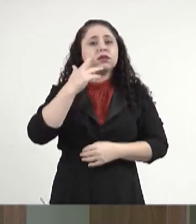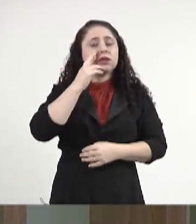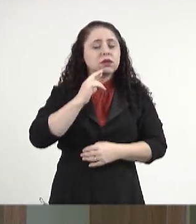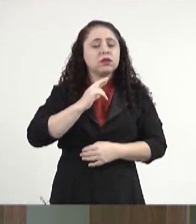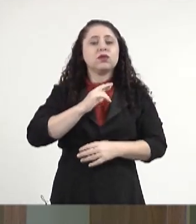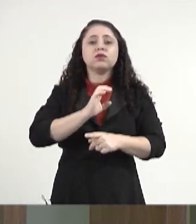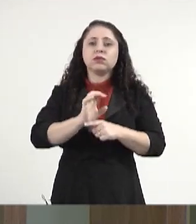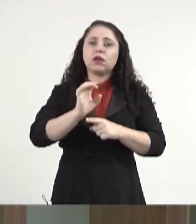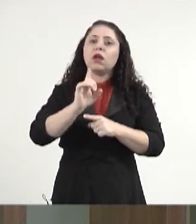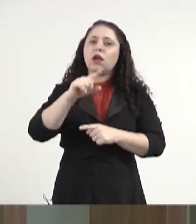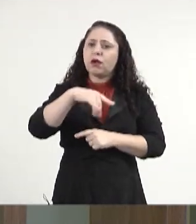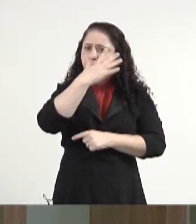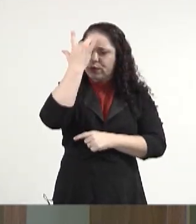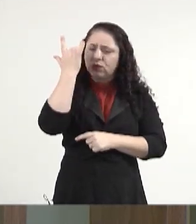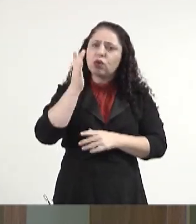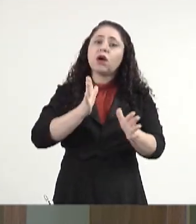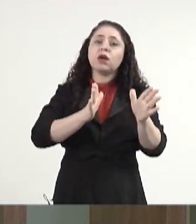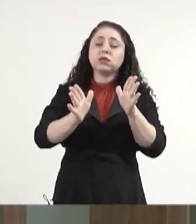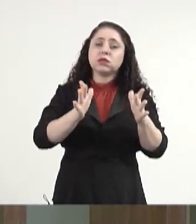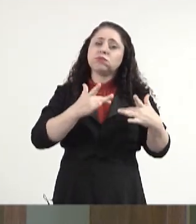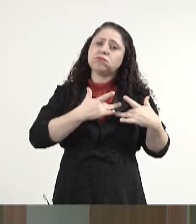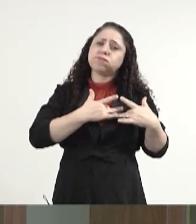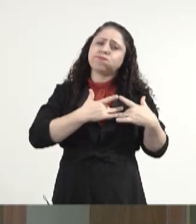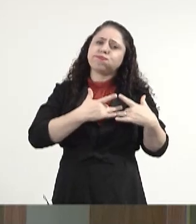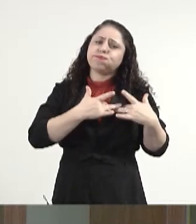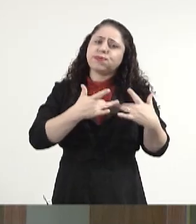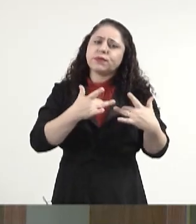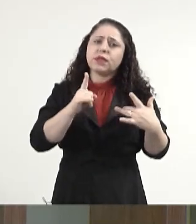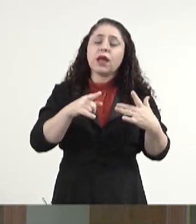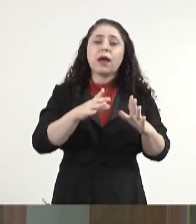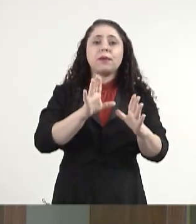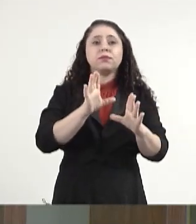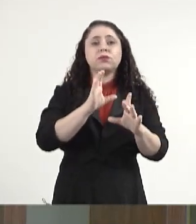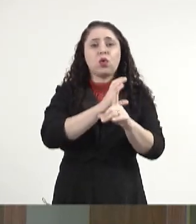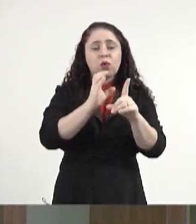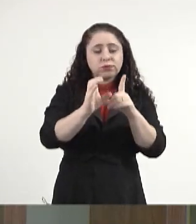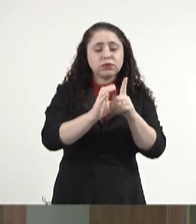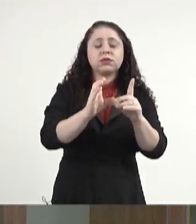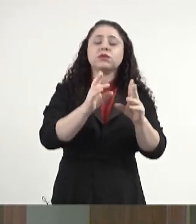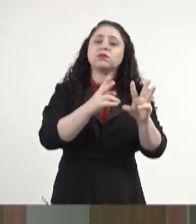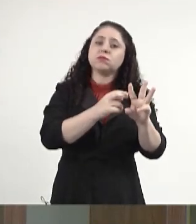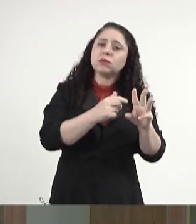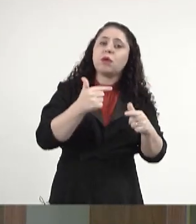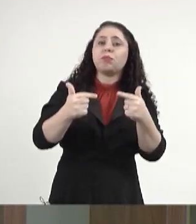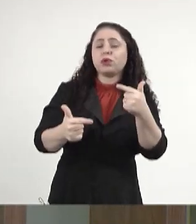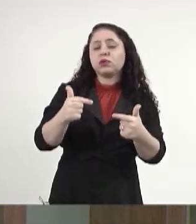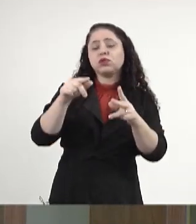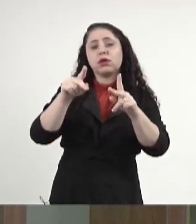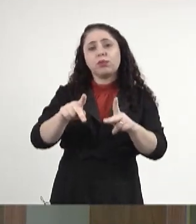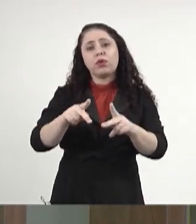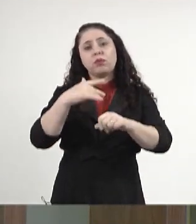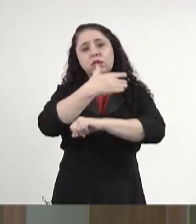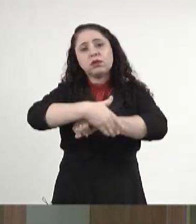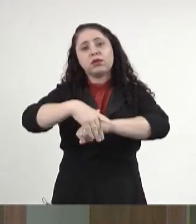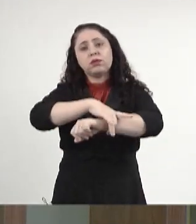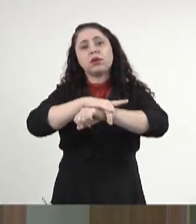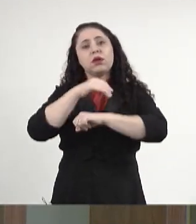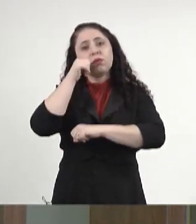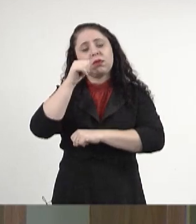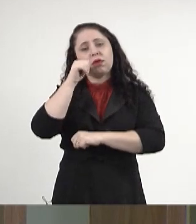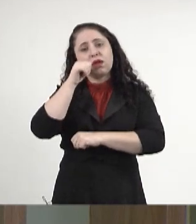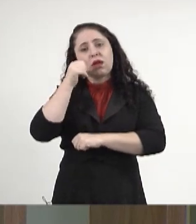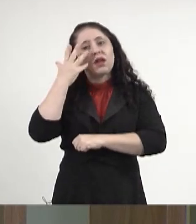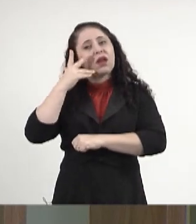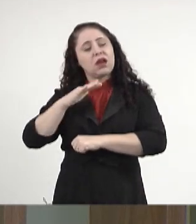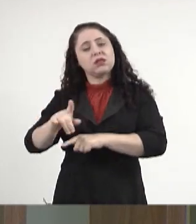estado, que é uma pessoa sensível à causa indígena, sensível a essas políticas públicas de proteção às mulheres